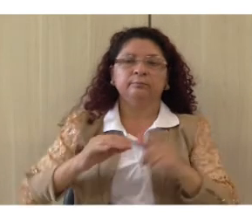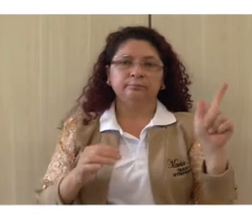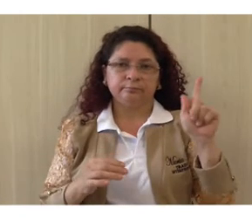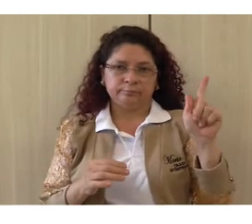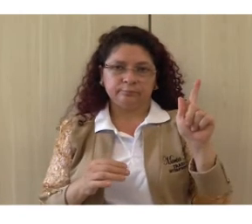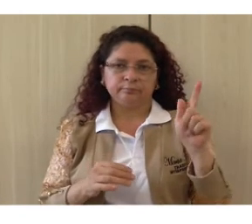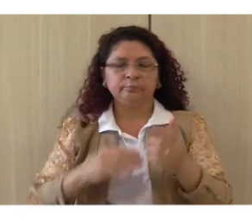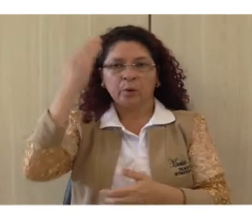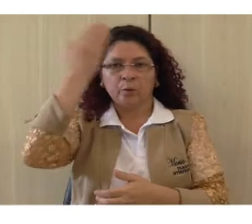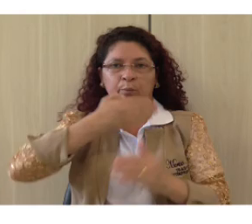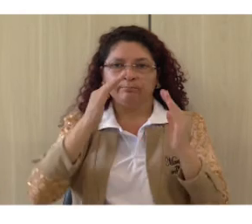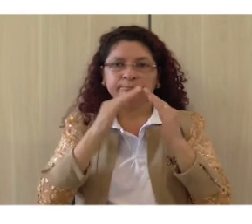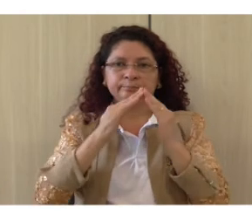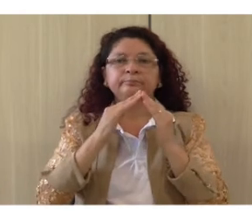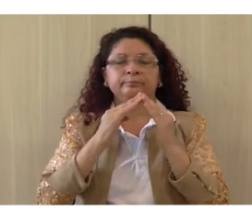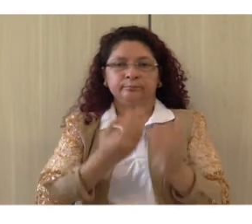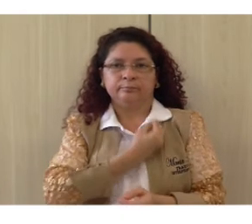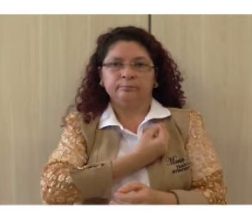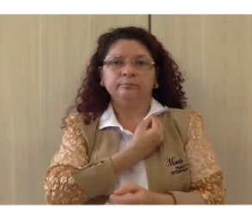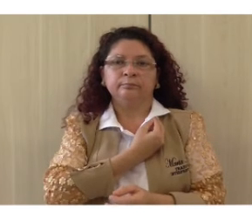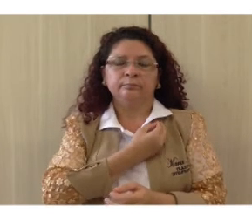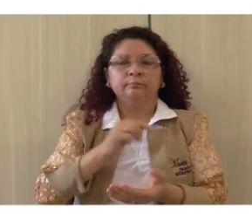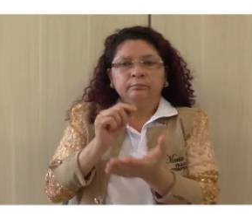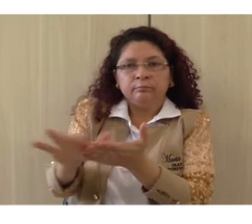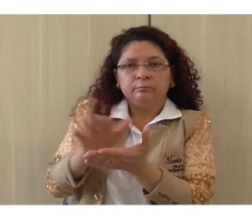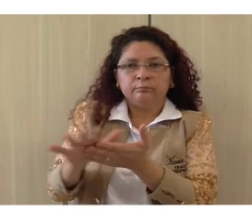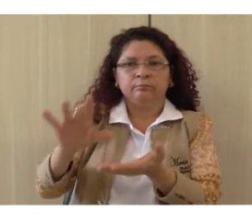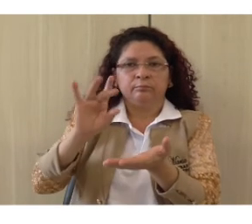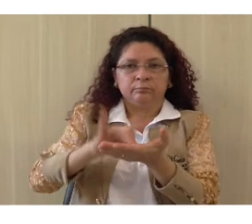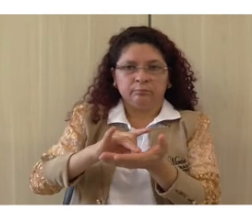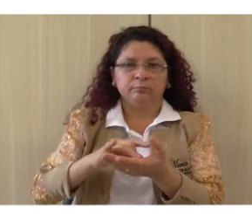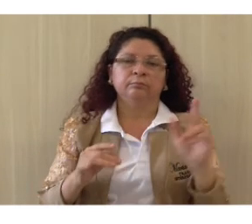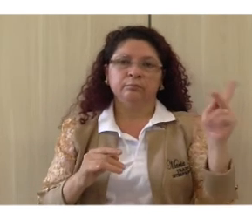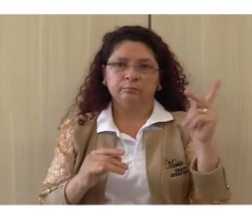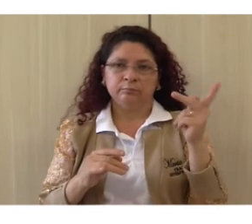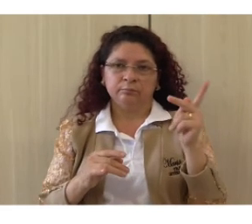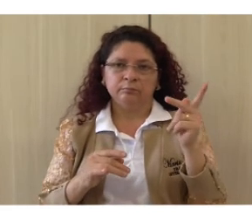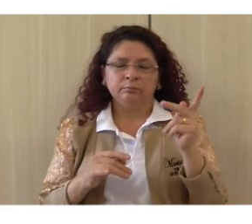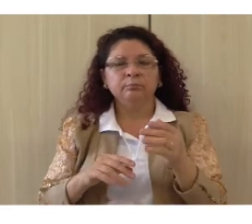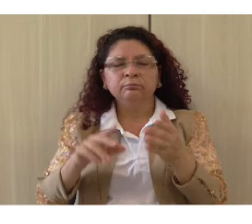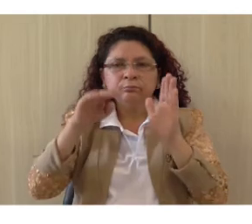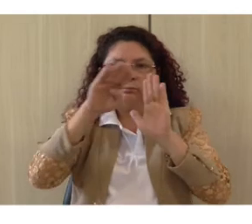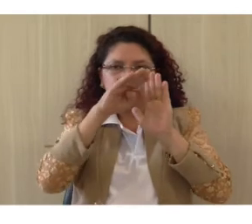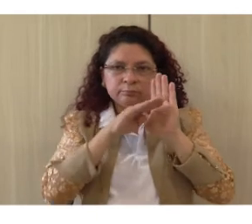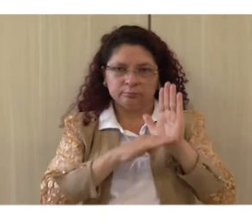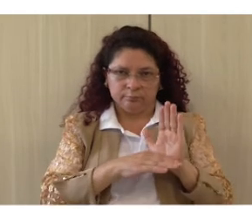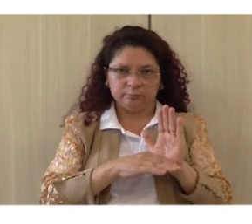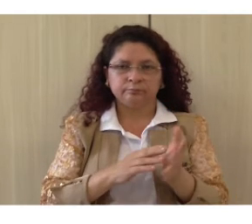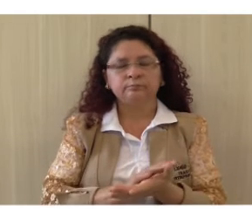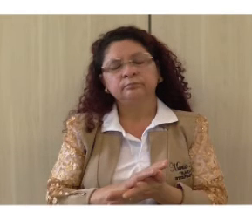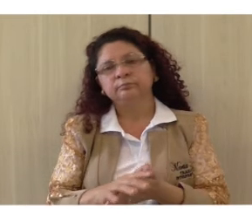G. Comprovante de residência atualizado, original e cópia. H. Questionário